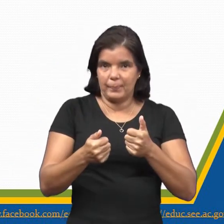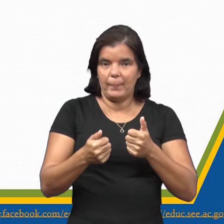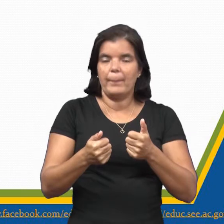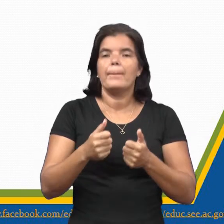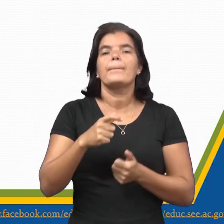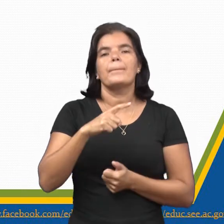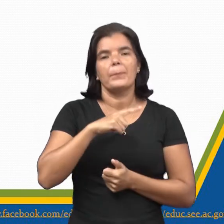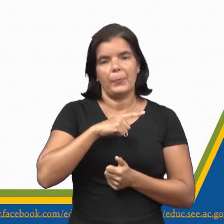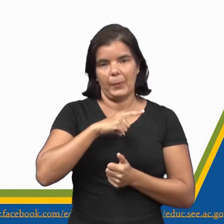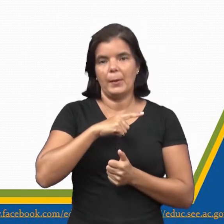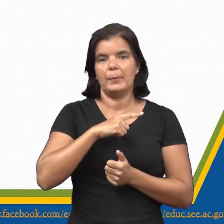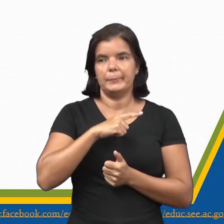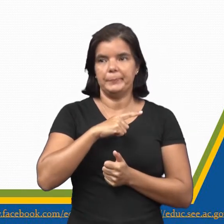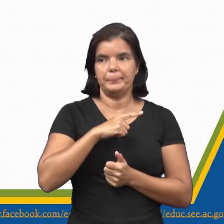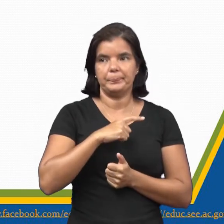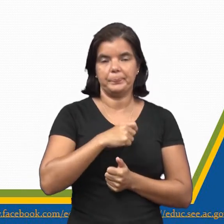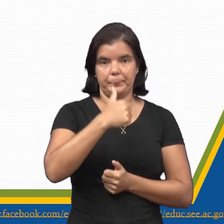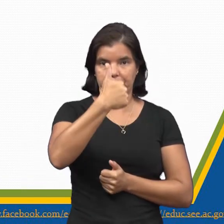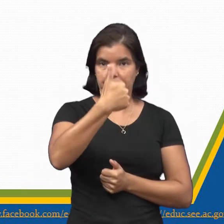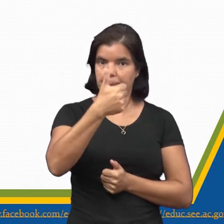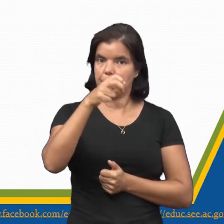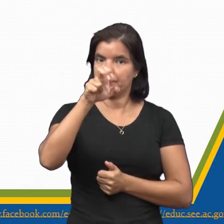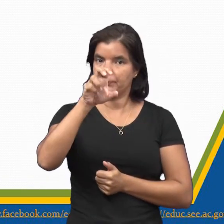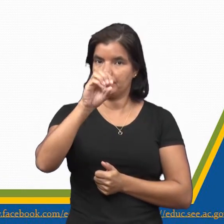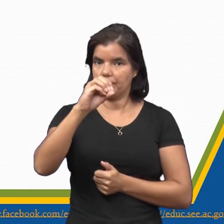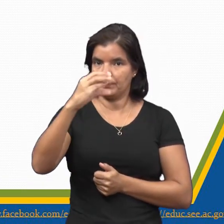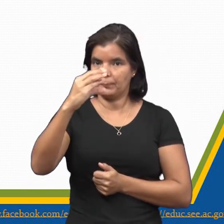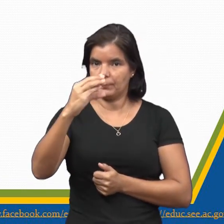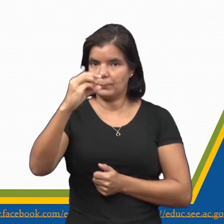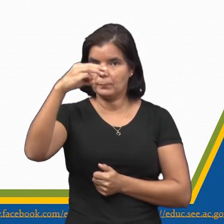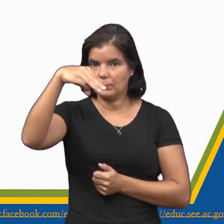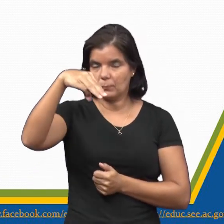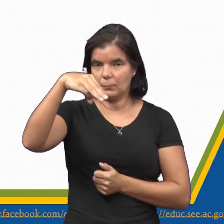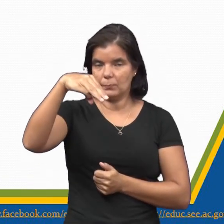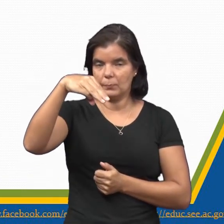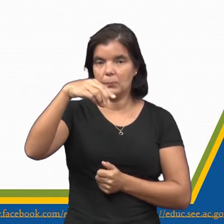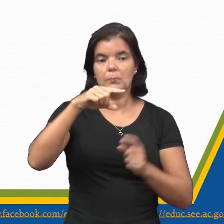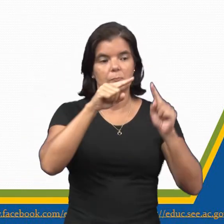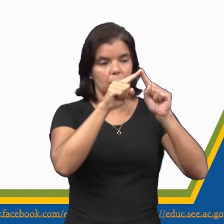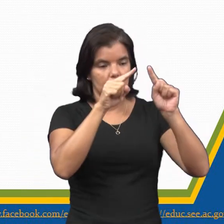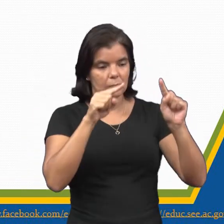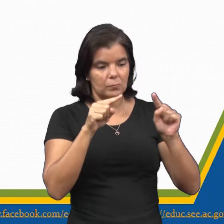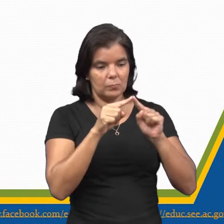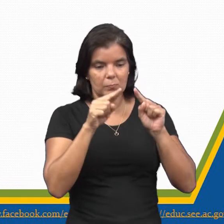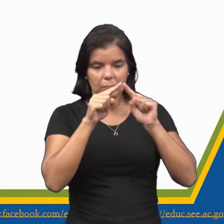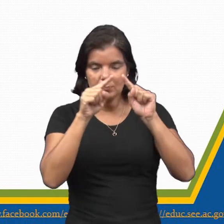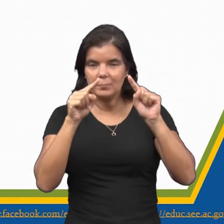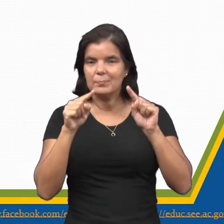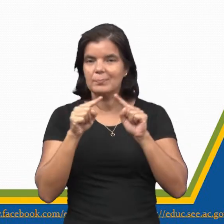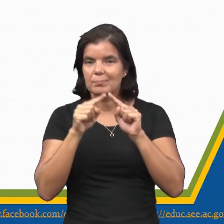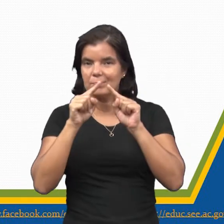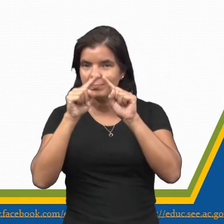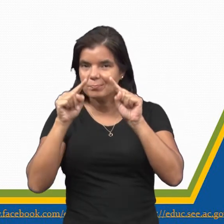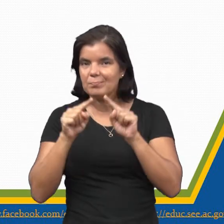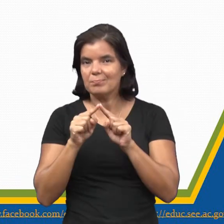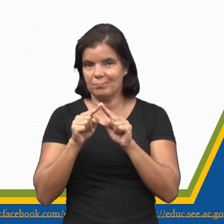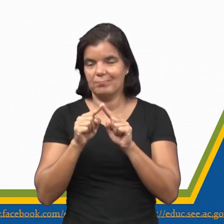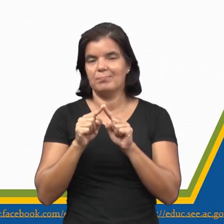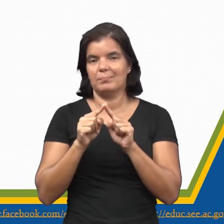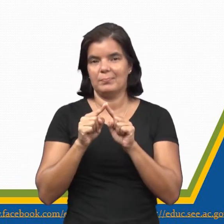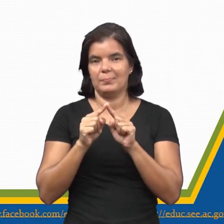cabem nele 150 quadradinhos com 1 centímetro quadrado de